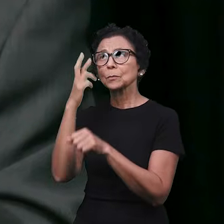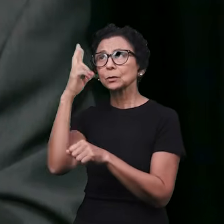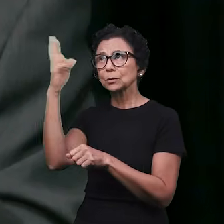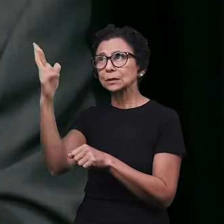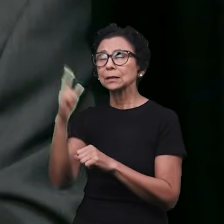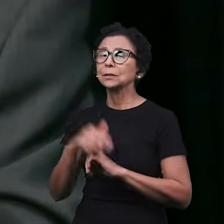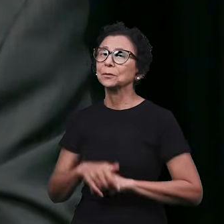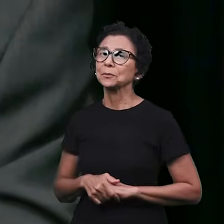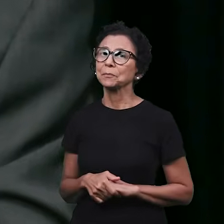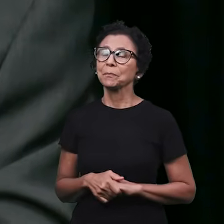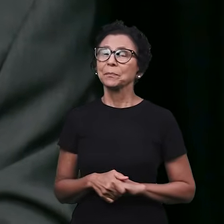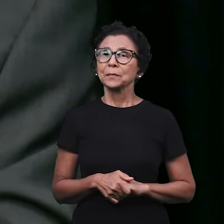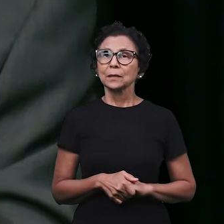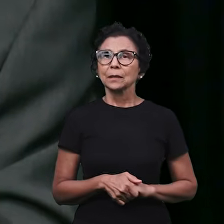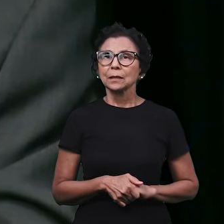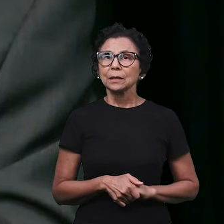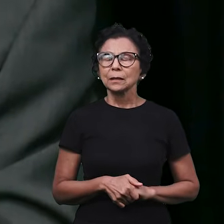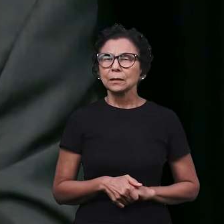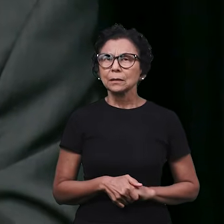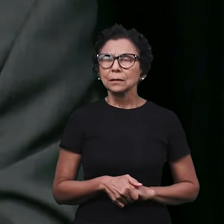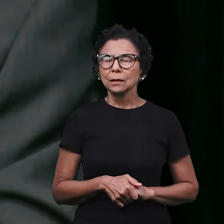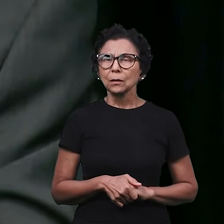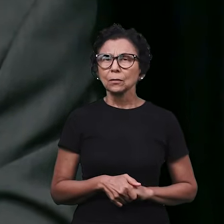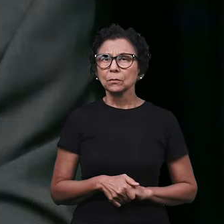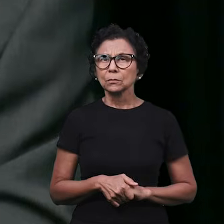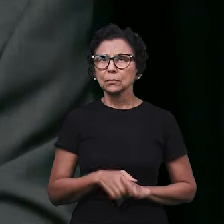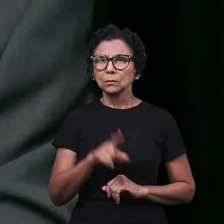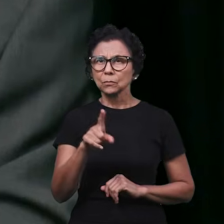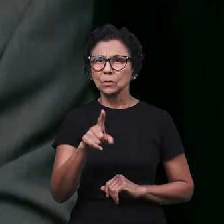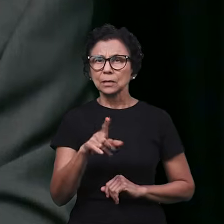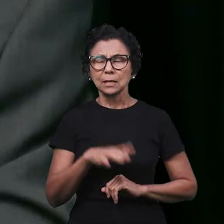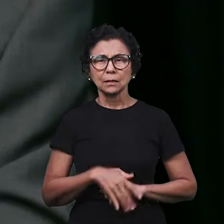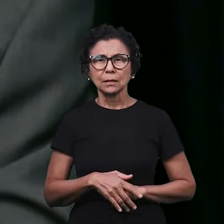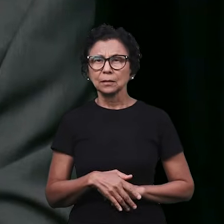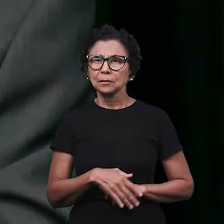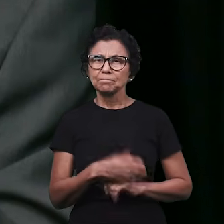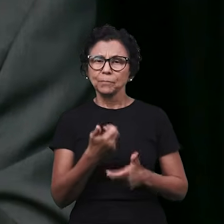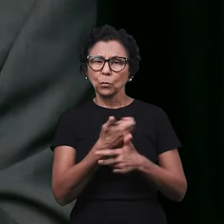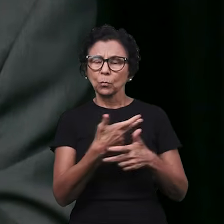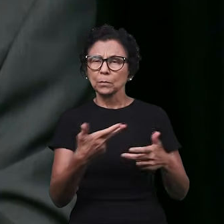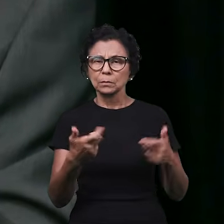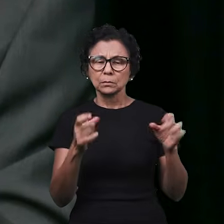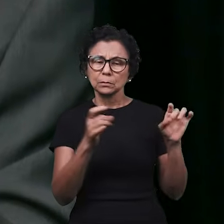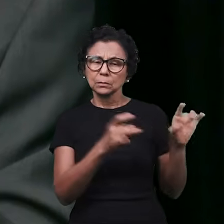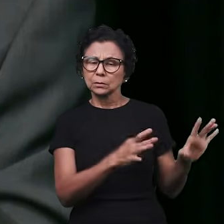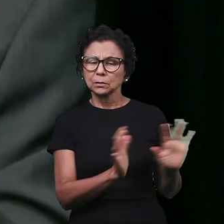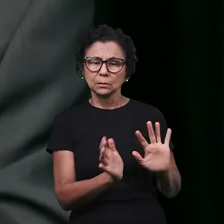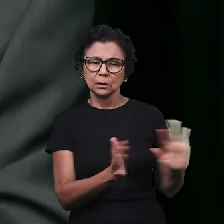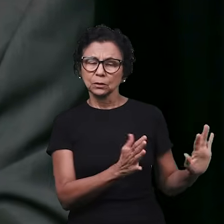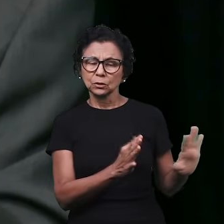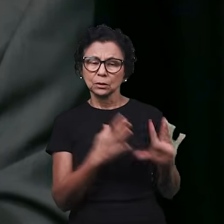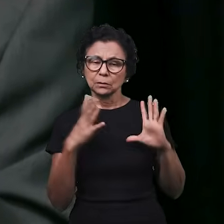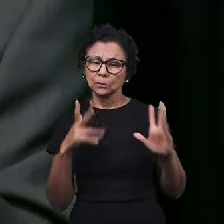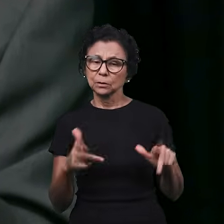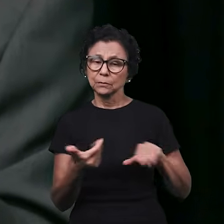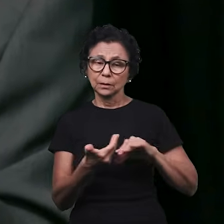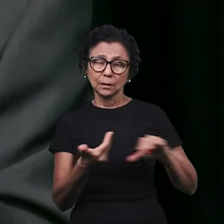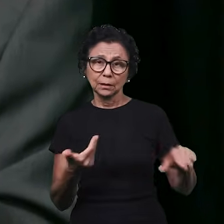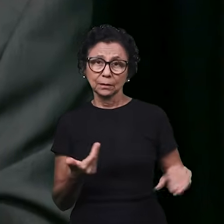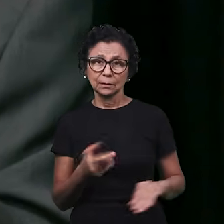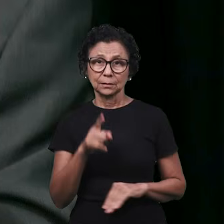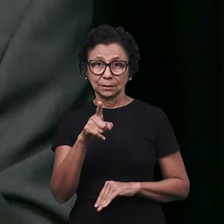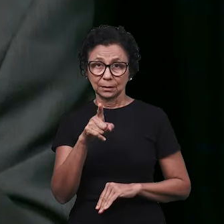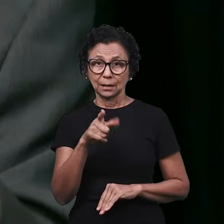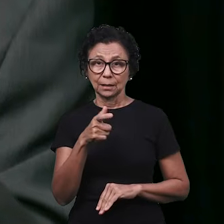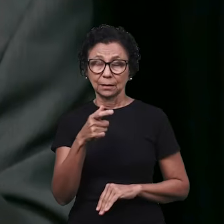vida. A renúncia começa com você. Você quer que seu filho seja um nazireu? Você vai viver aquilo que você quer para o seu filho. Muito